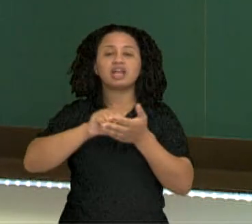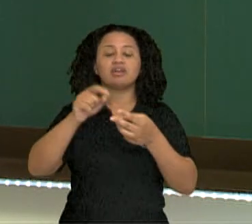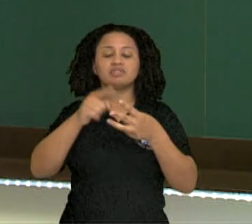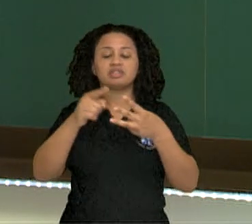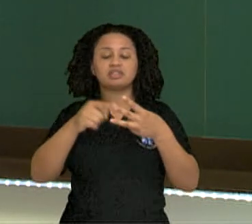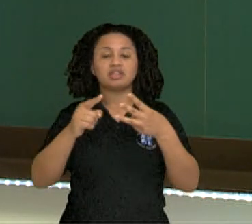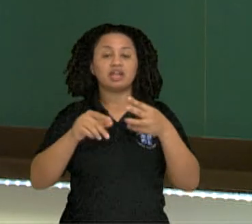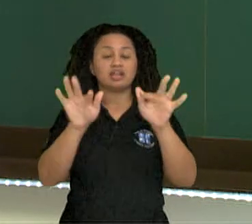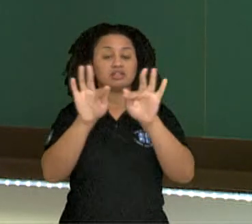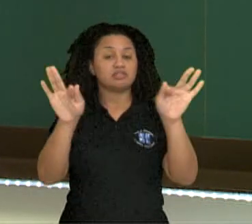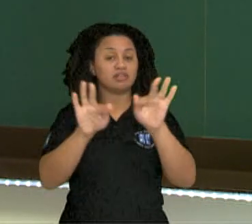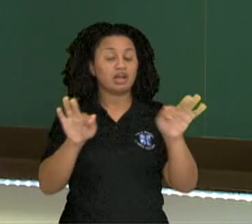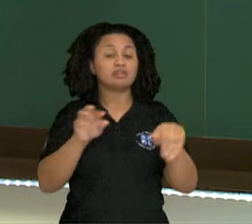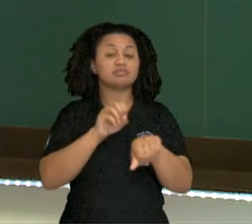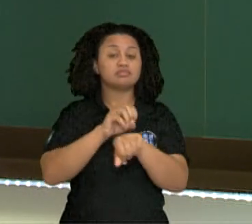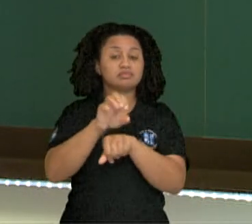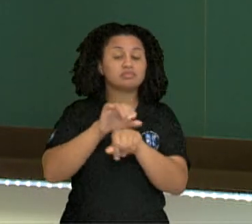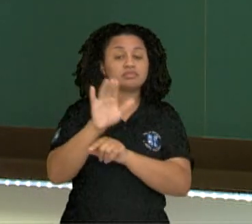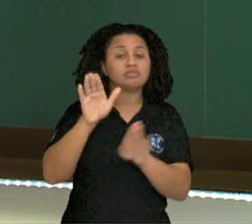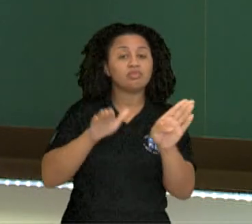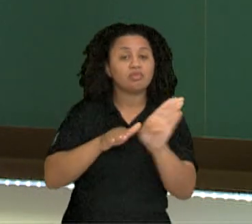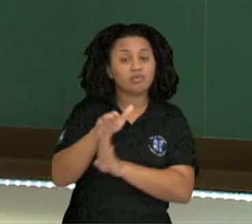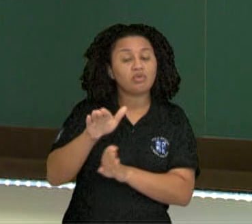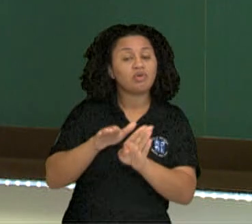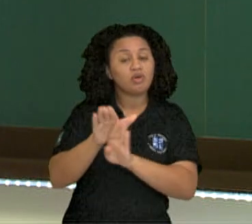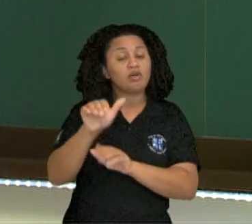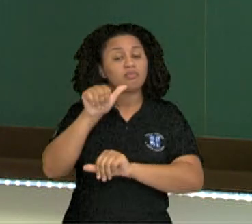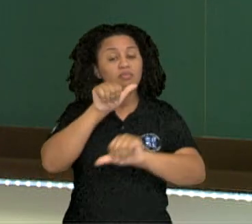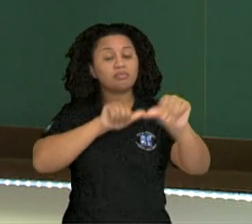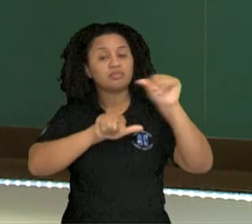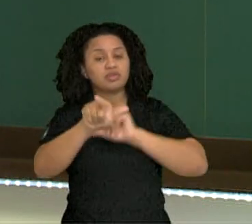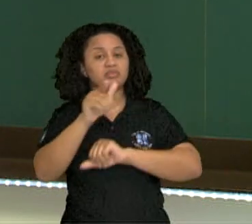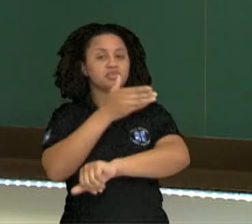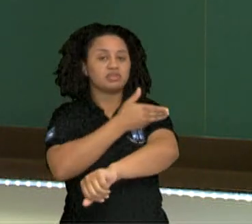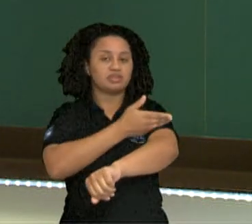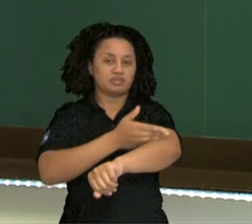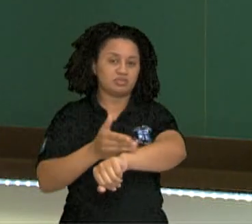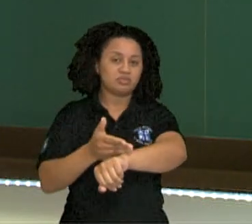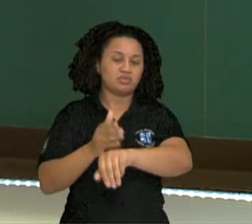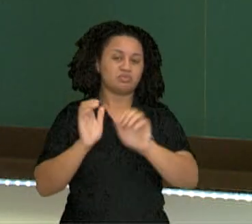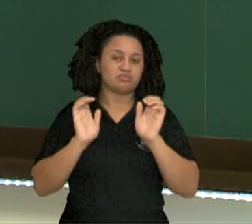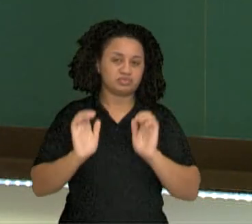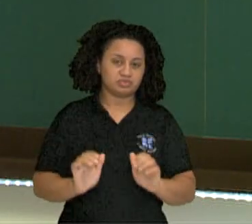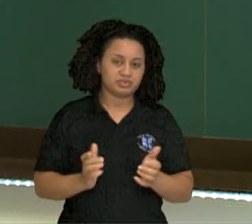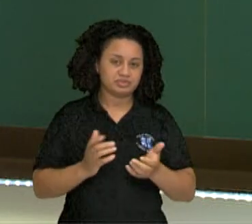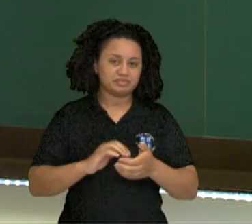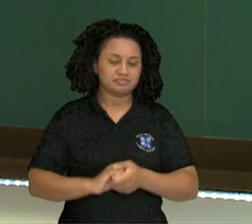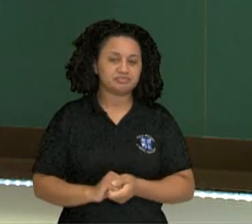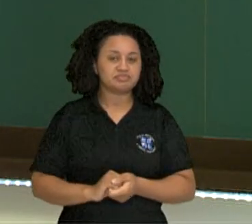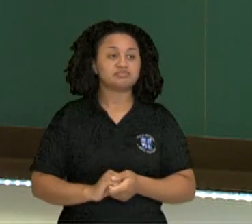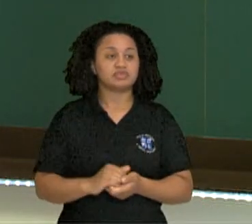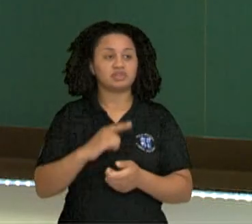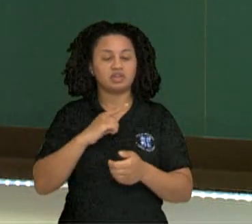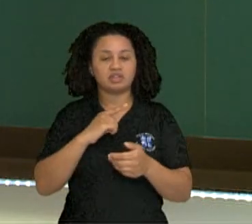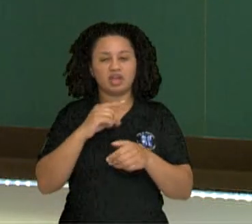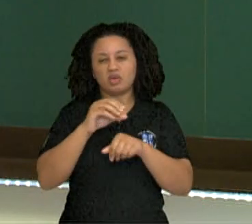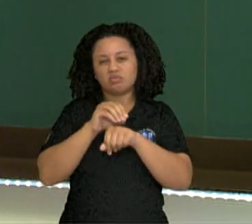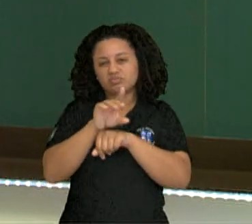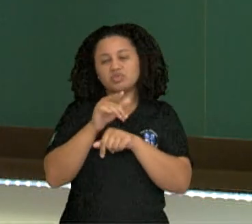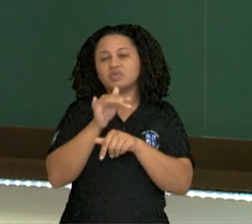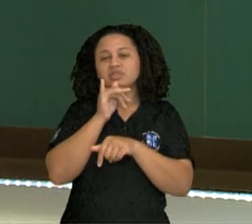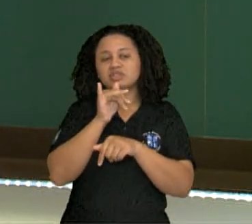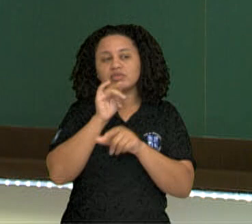3 frases com recomendações para modificar, mudar esse hábito. Temos aí uma sugestão, um